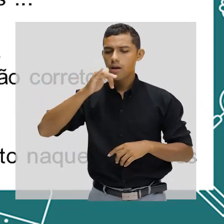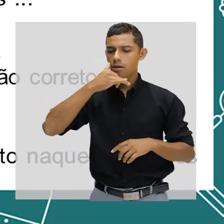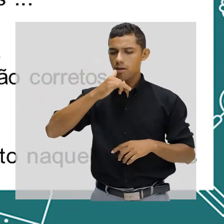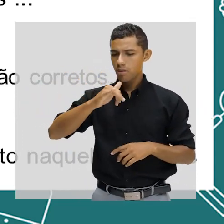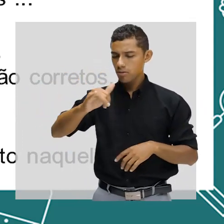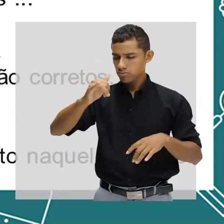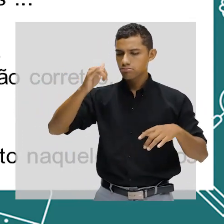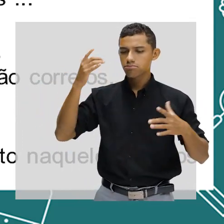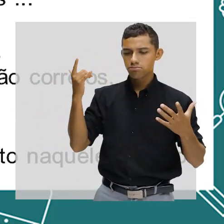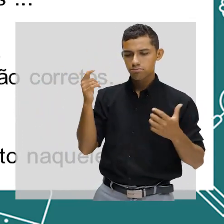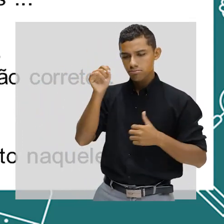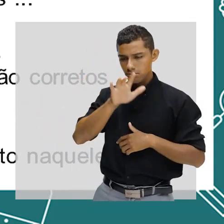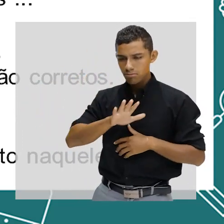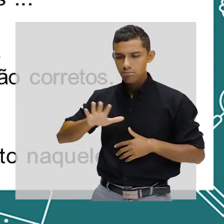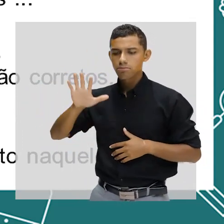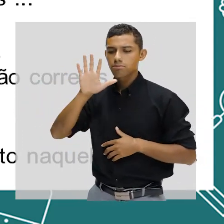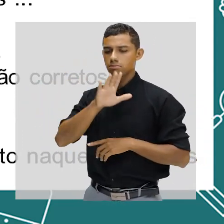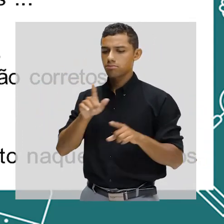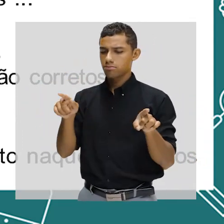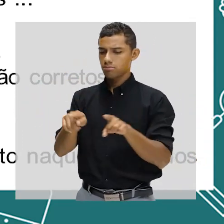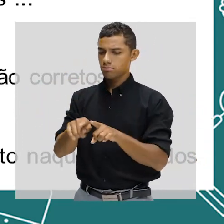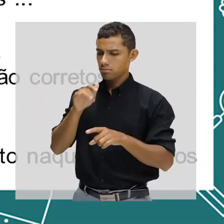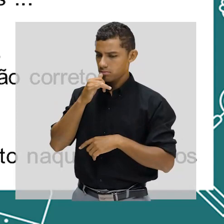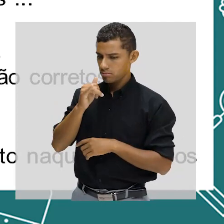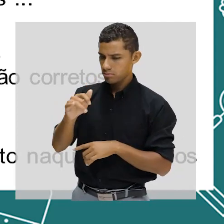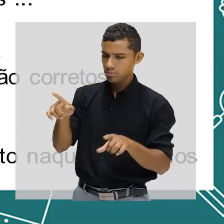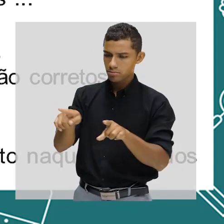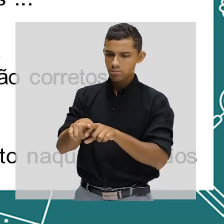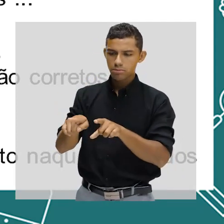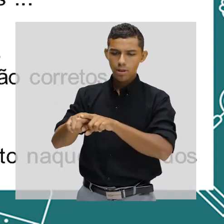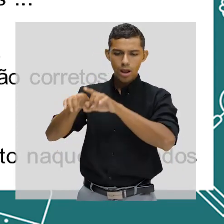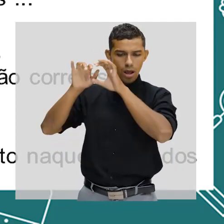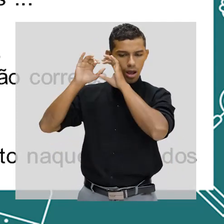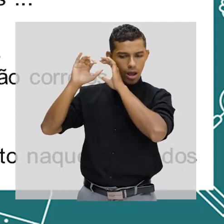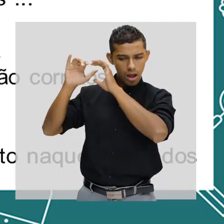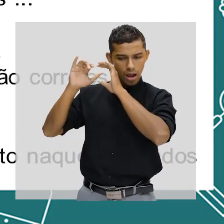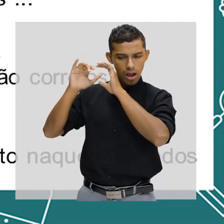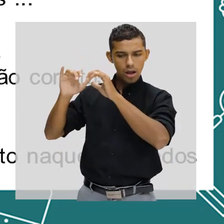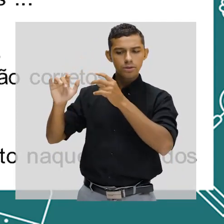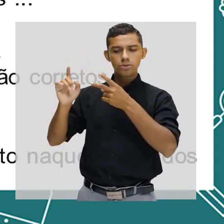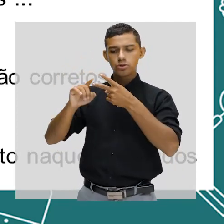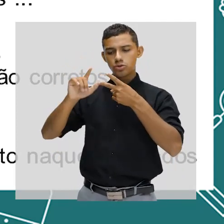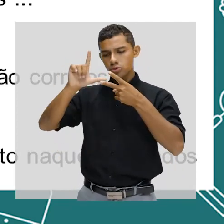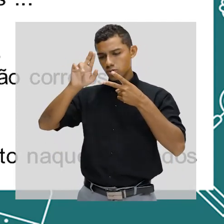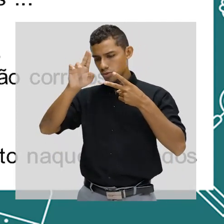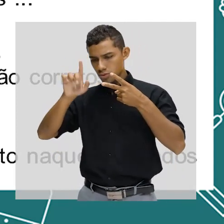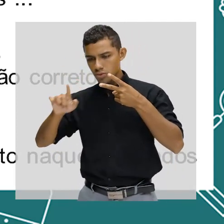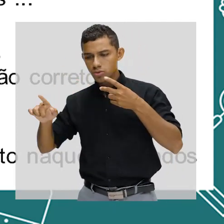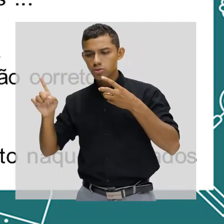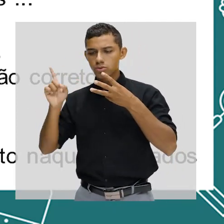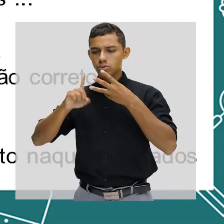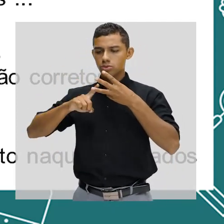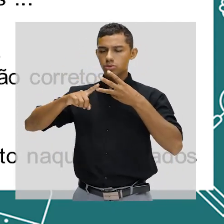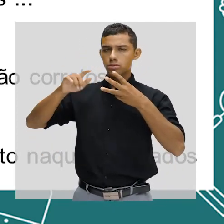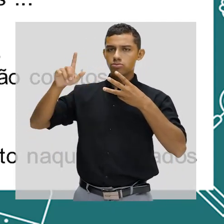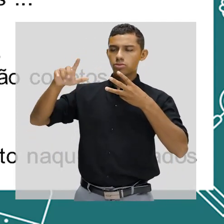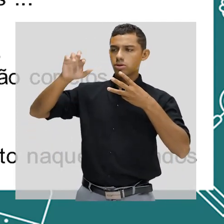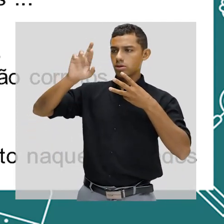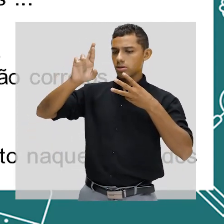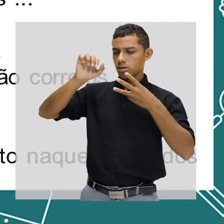eletromagnéticas, as ondas de rádio, a luz, as ondas de radar, o raio-x e os raios